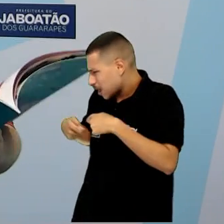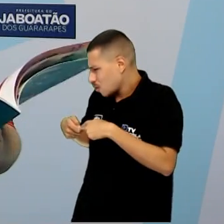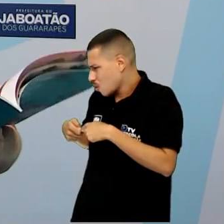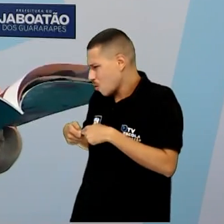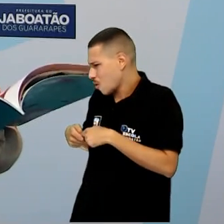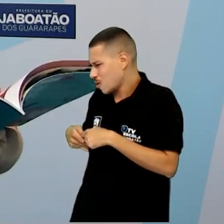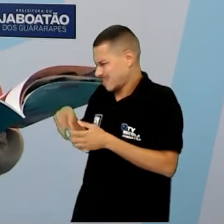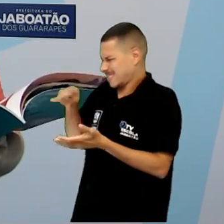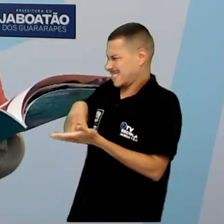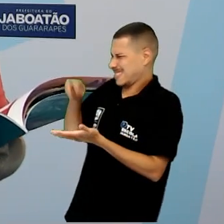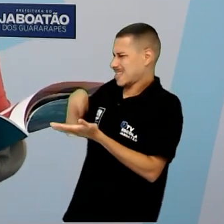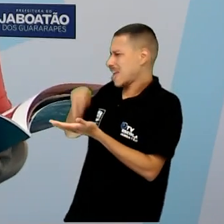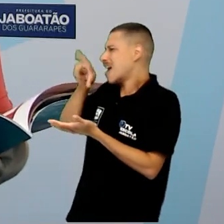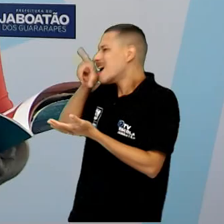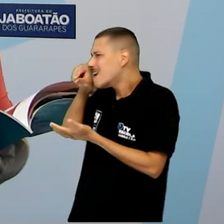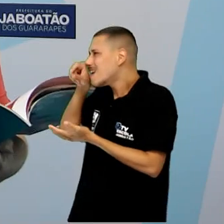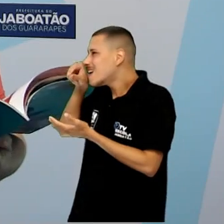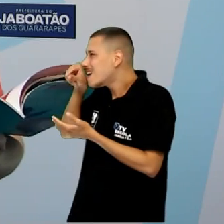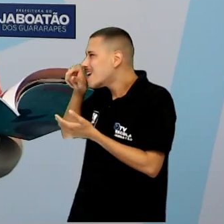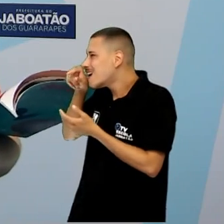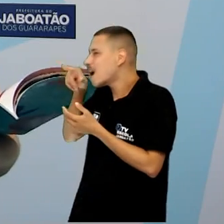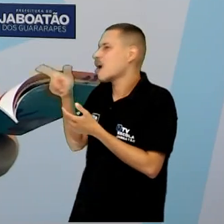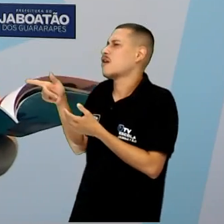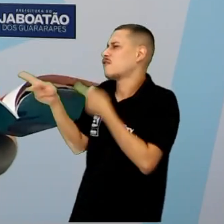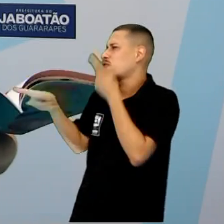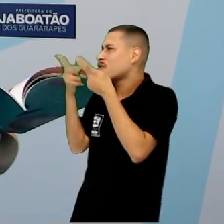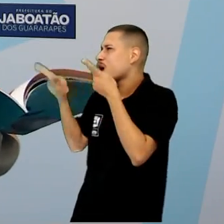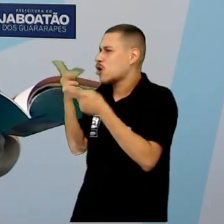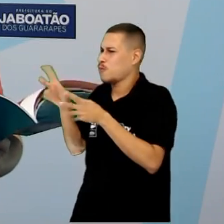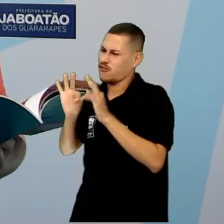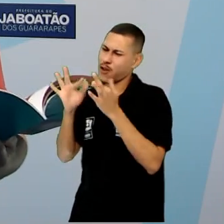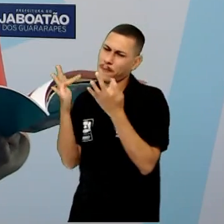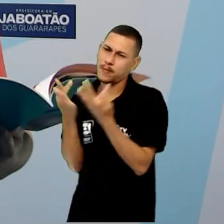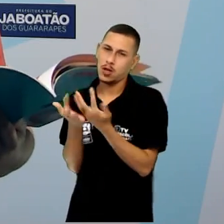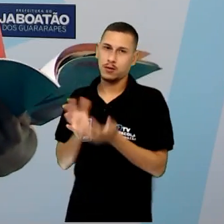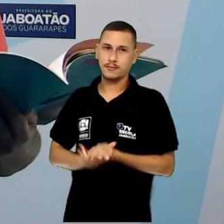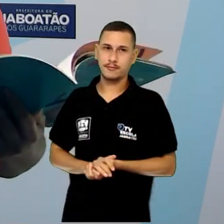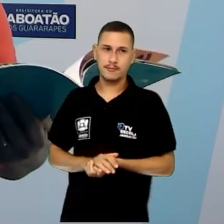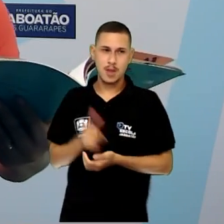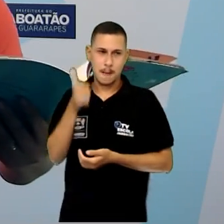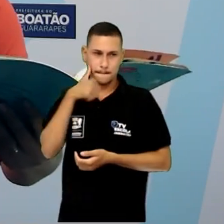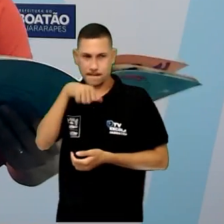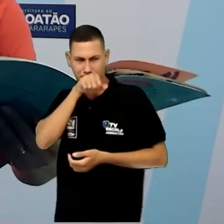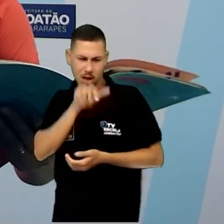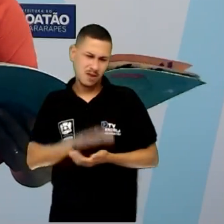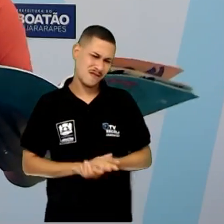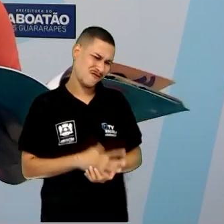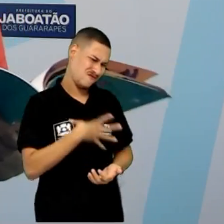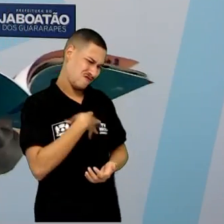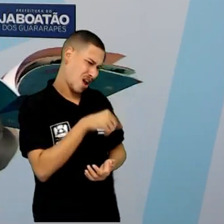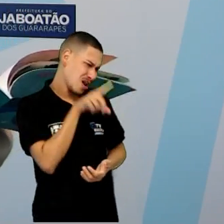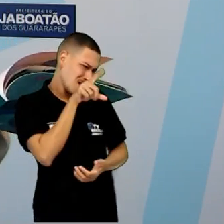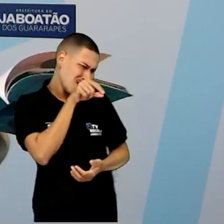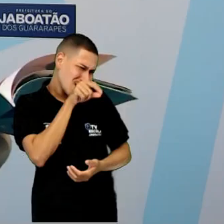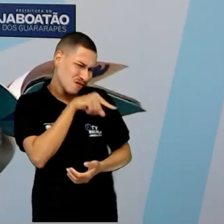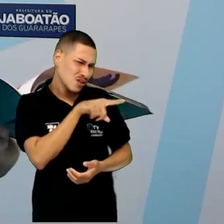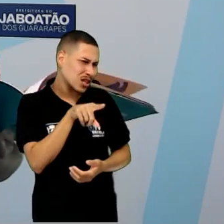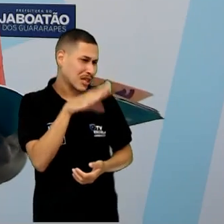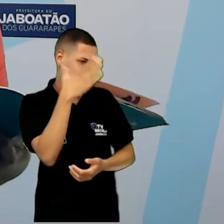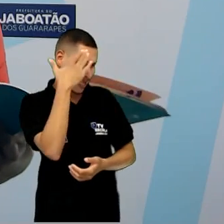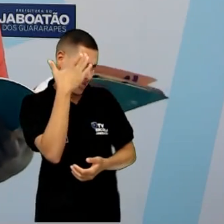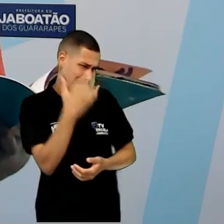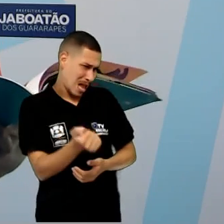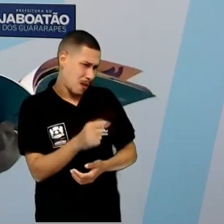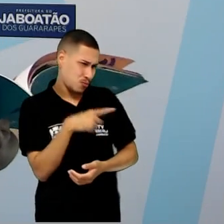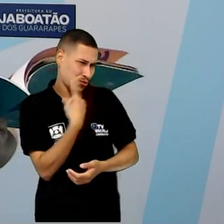Pulou saltitante. Contou para toda a sua família. Filha, não sonhe. Você sabe que não é da nossa espécie nascer